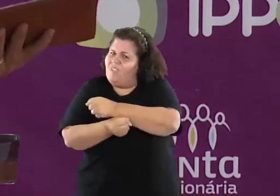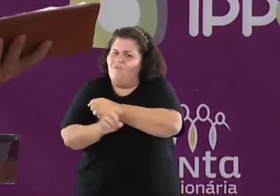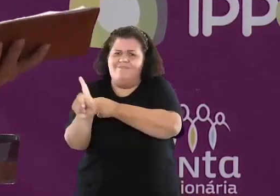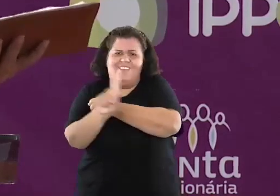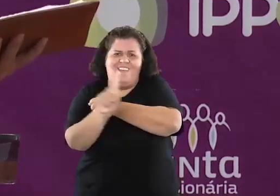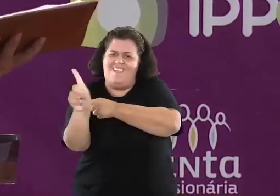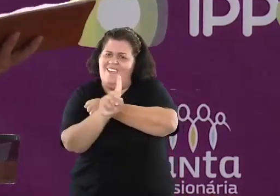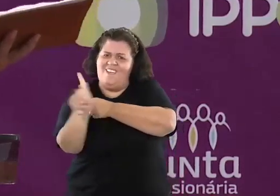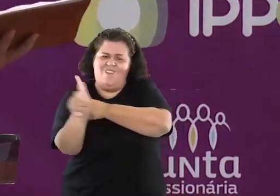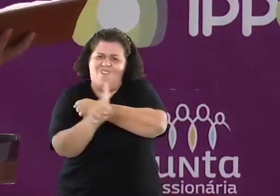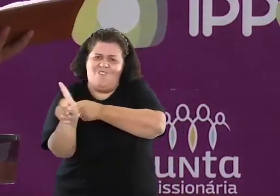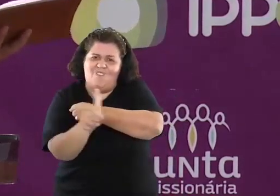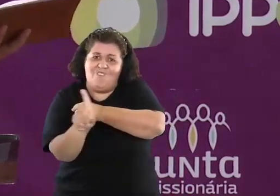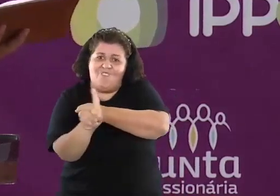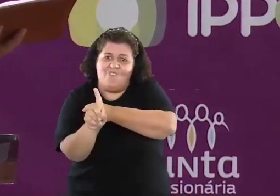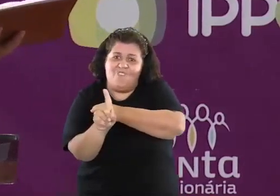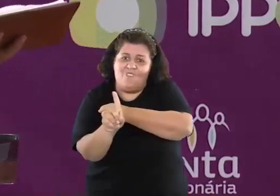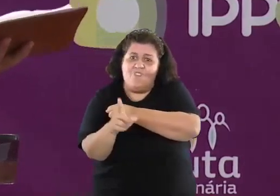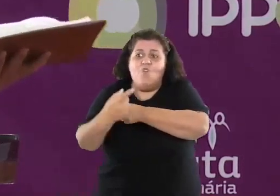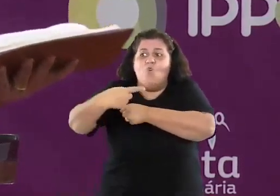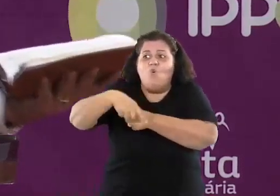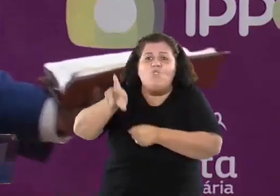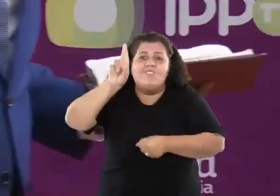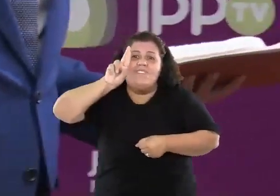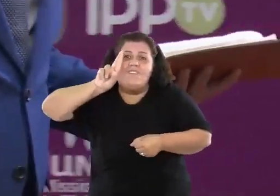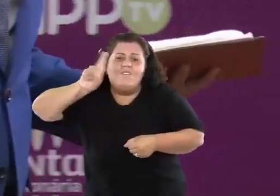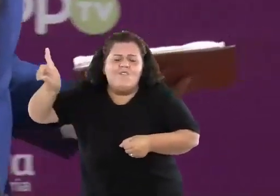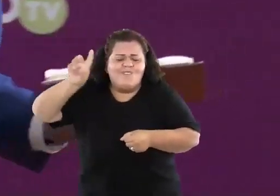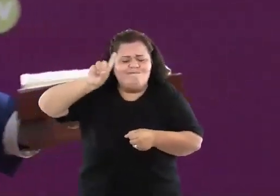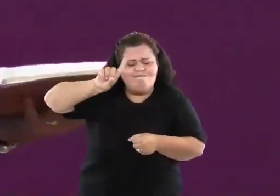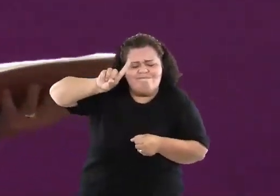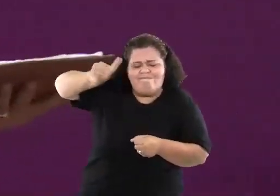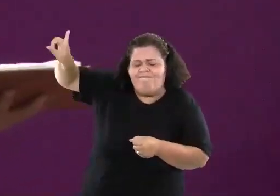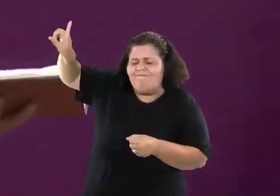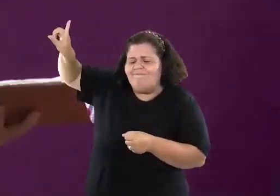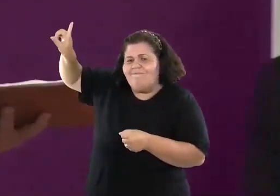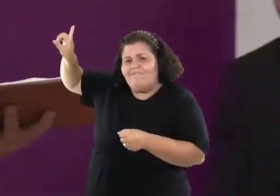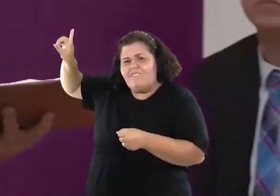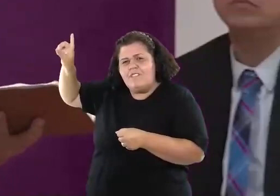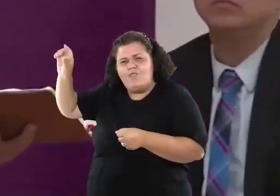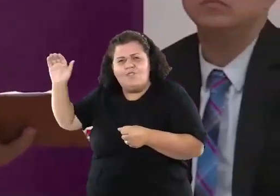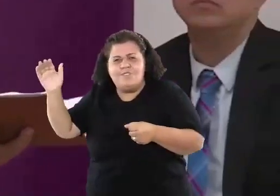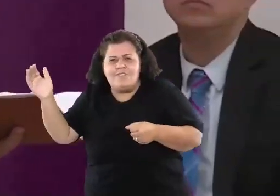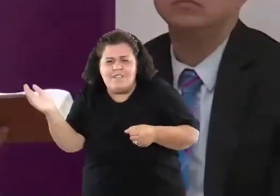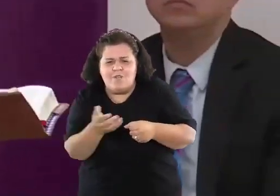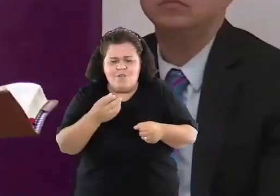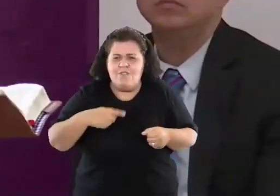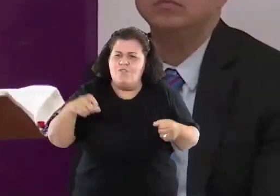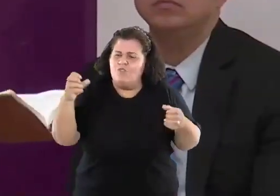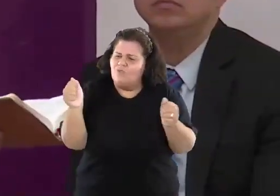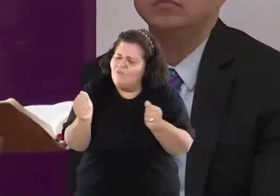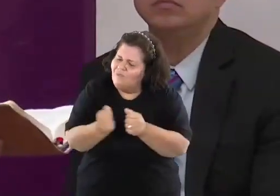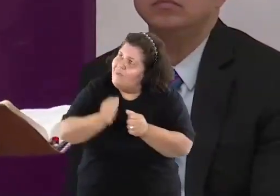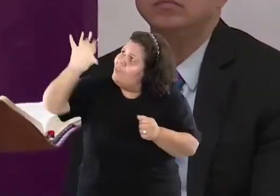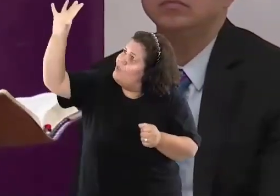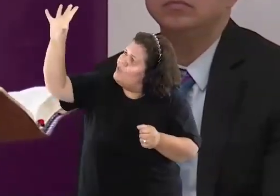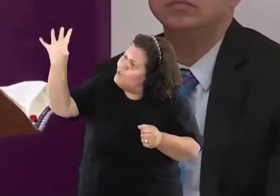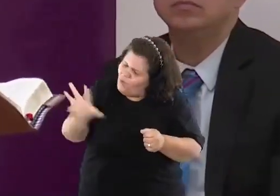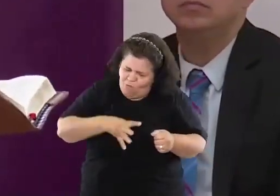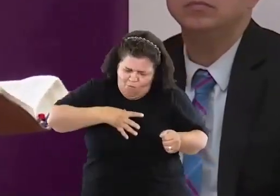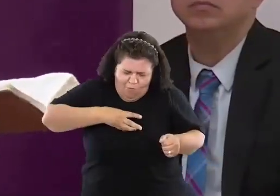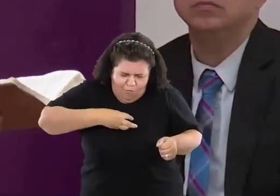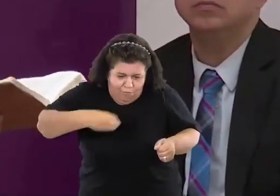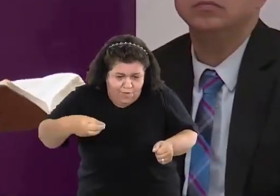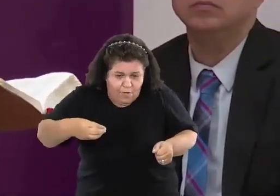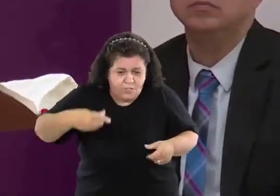E então, o Senhor Deus, através do seu Filho, entra lá